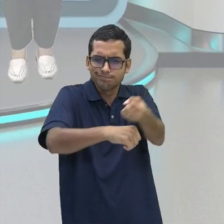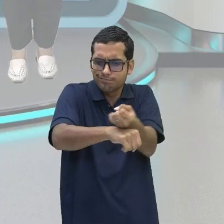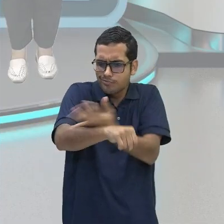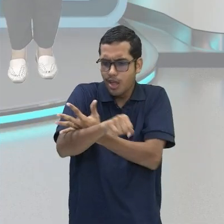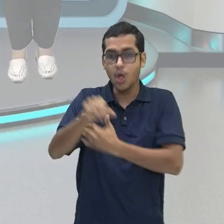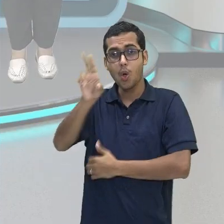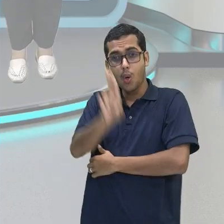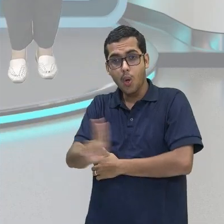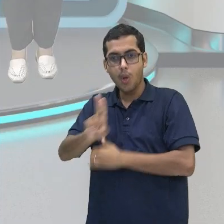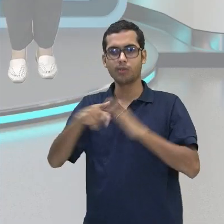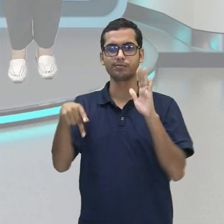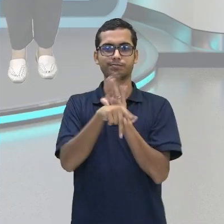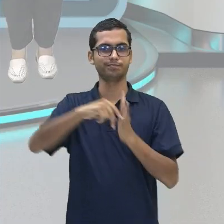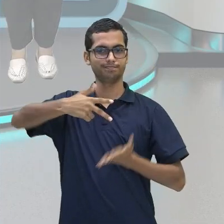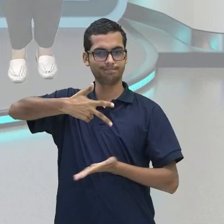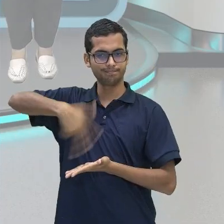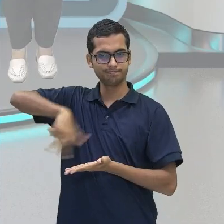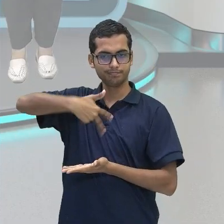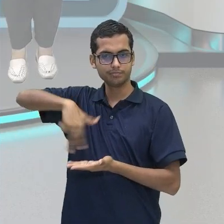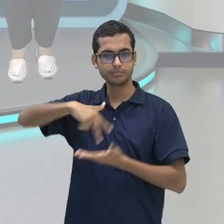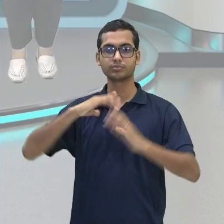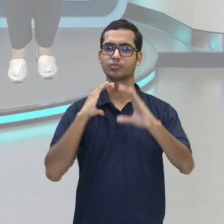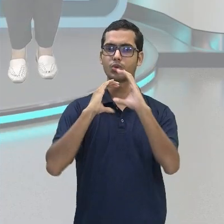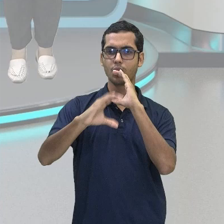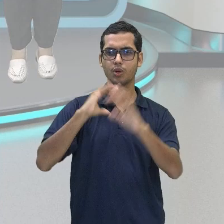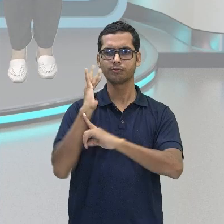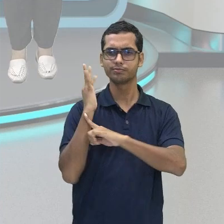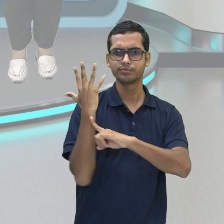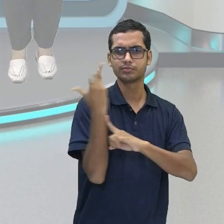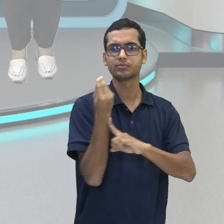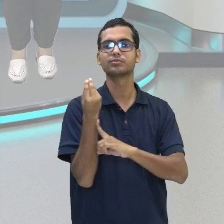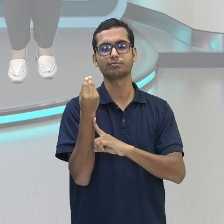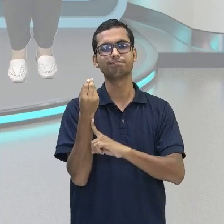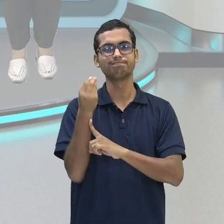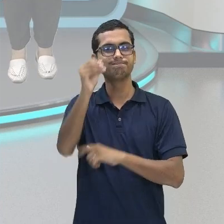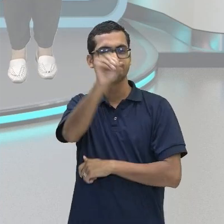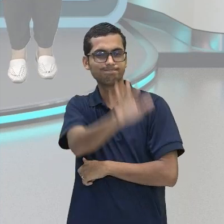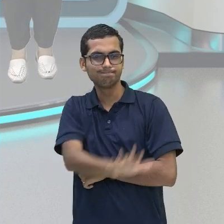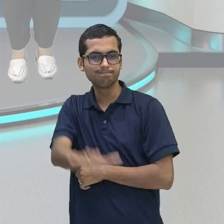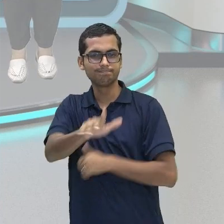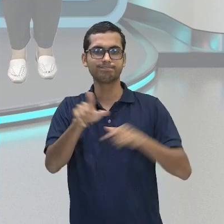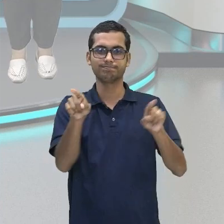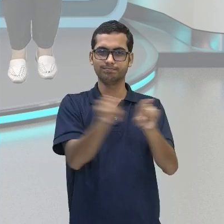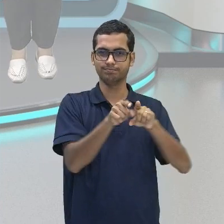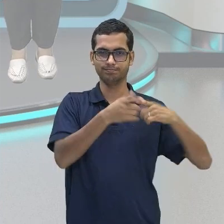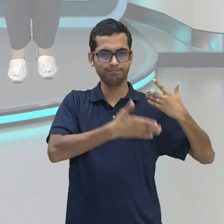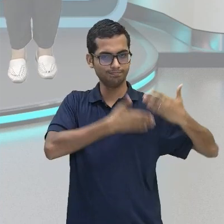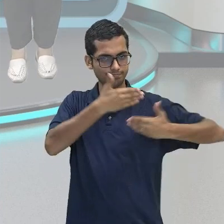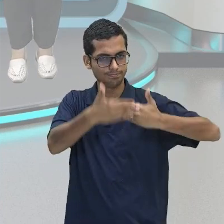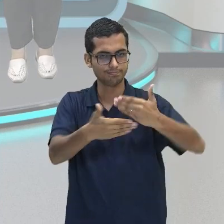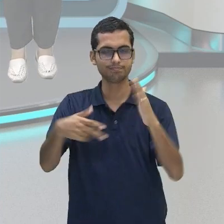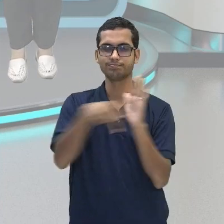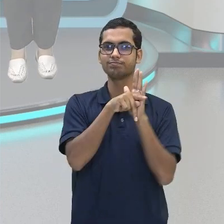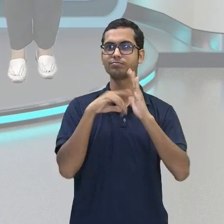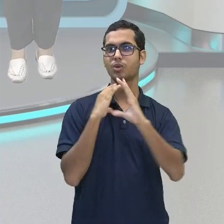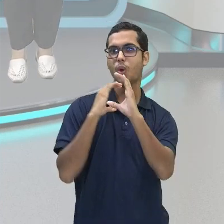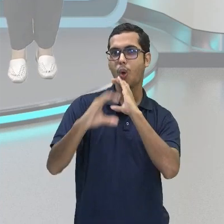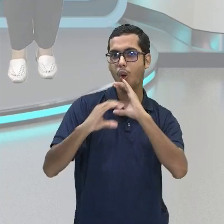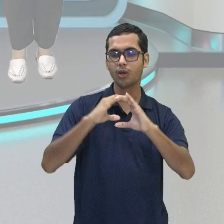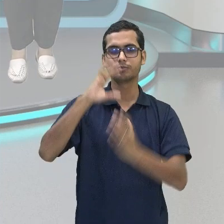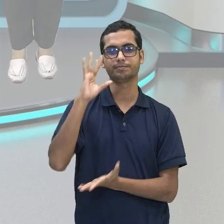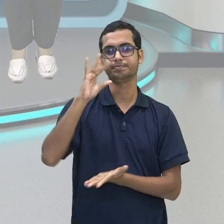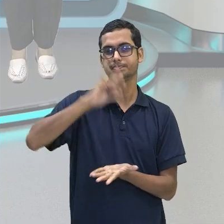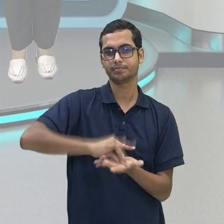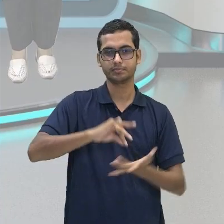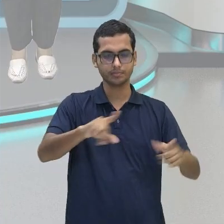existe um processo comunicativo. Aliás, por meio da arte, de um modo geral, há muito processo comunicativo ali. E aqui nessa